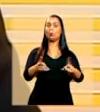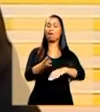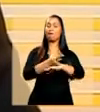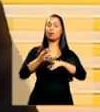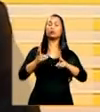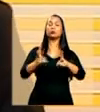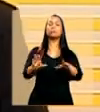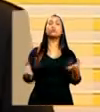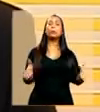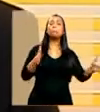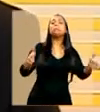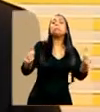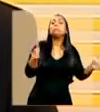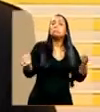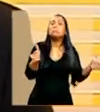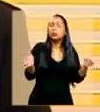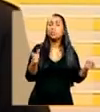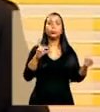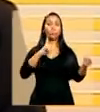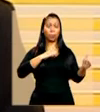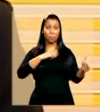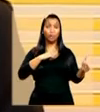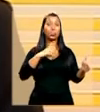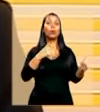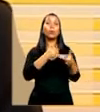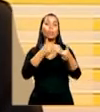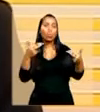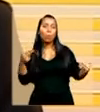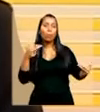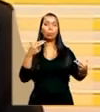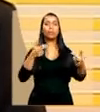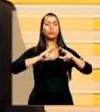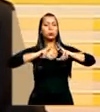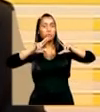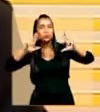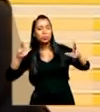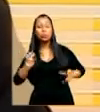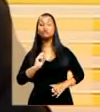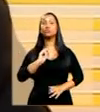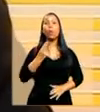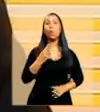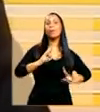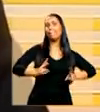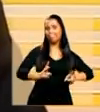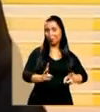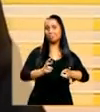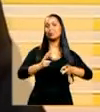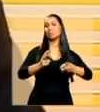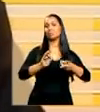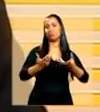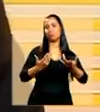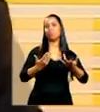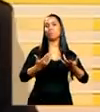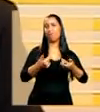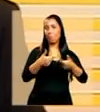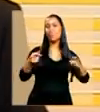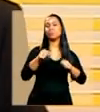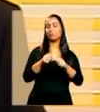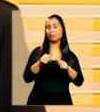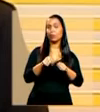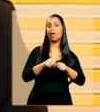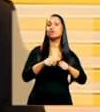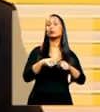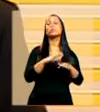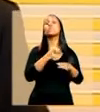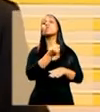funcionando durante as férias. Nesse período, existe alguma atividade diferenciada ou é a mesma atividade? E que tipo de escola é